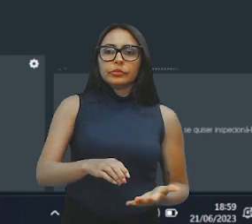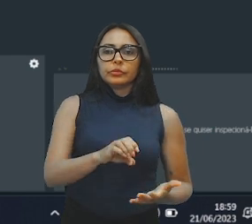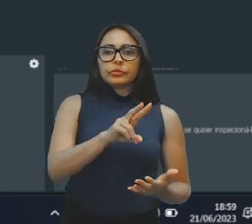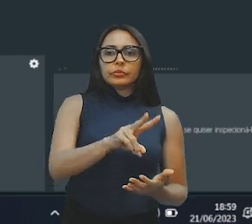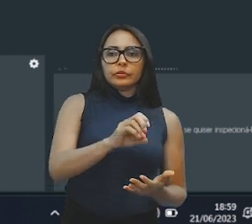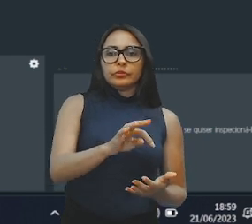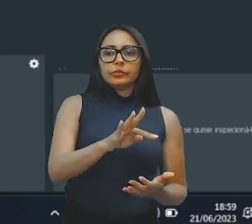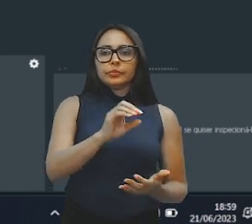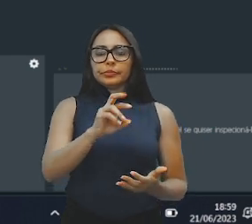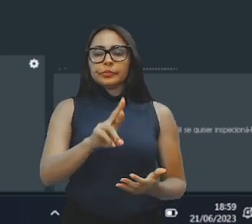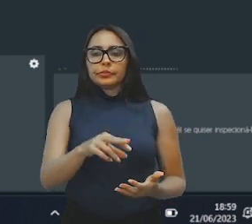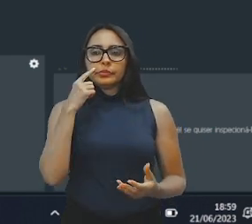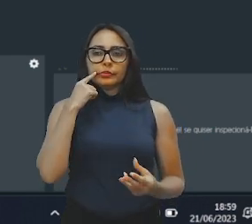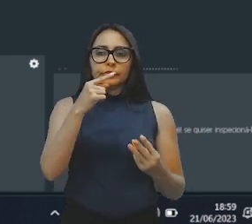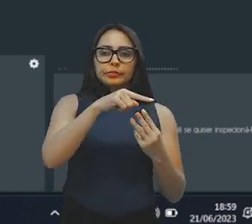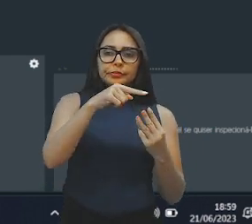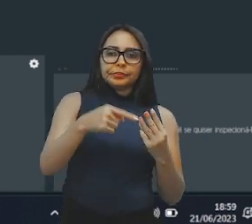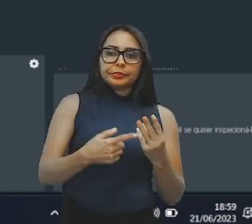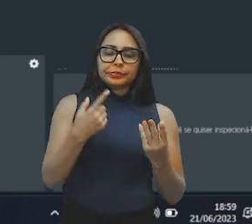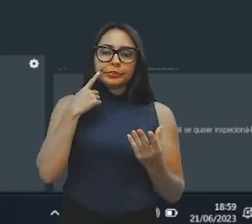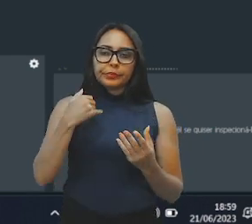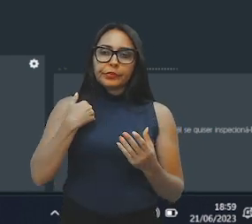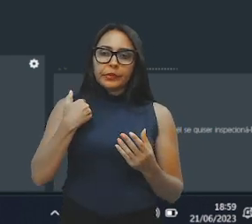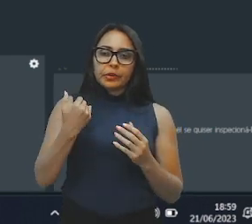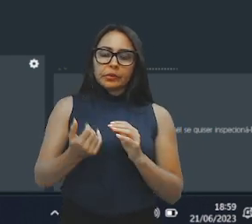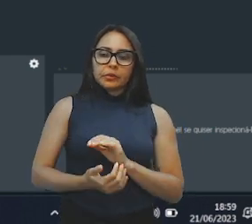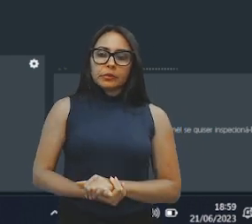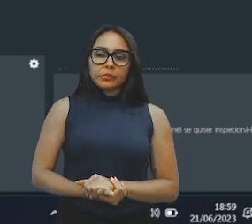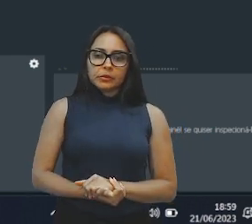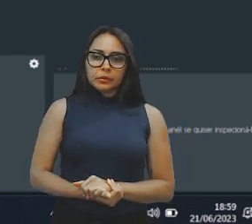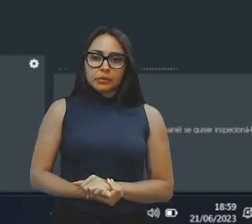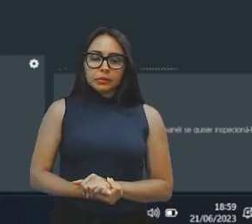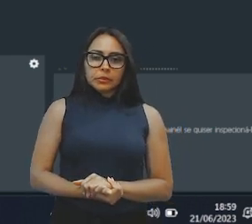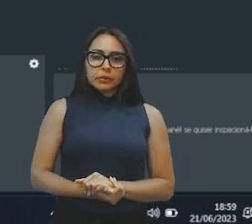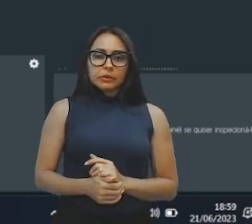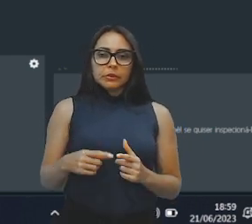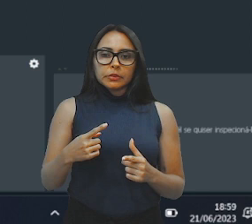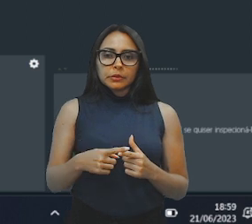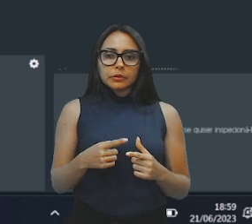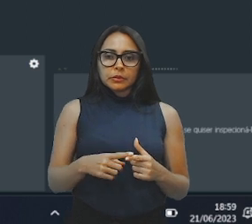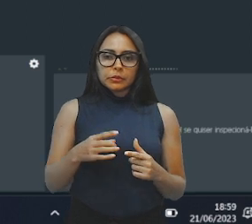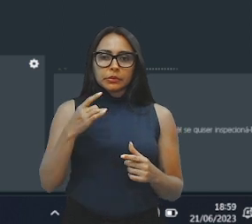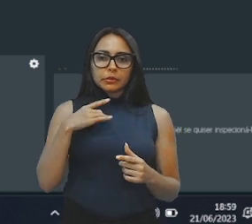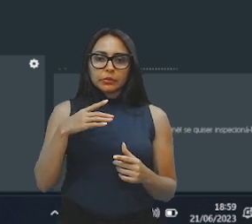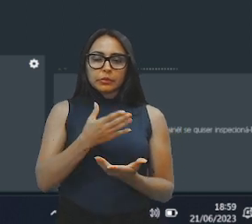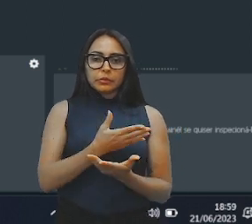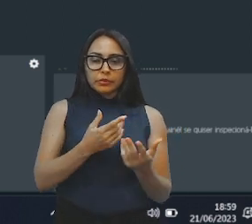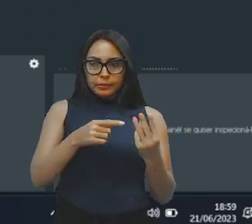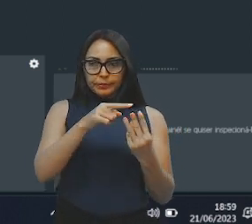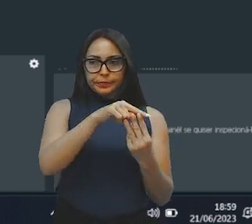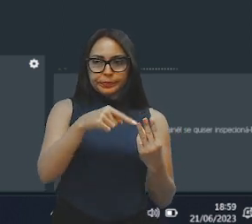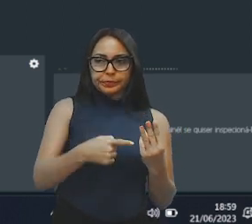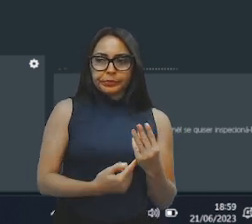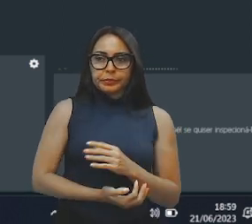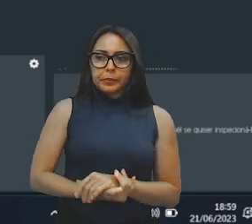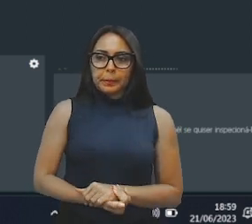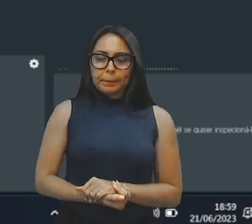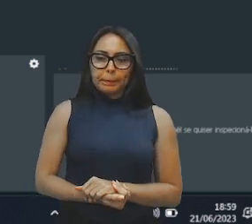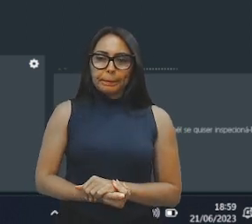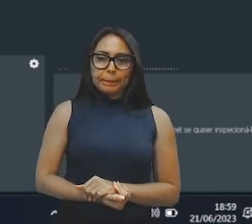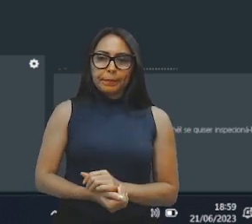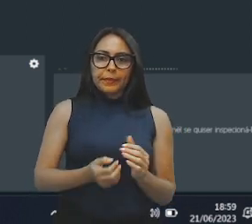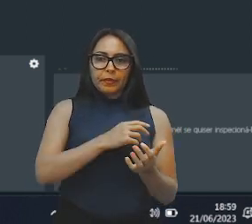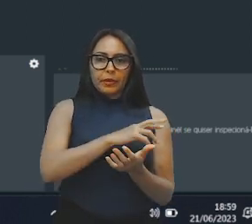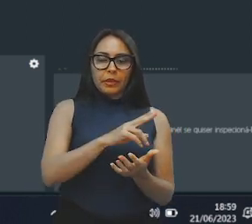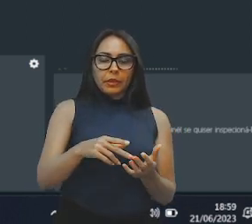posições, o vetor idade, porque eu só vou fazer para 3 alunos. Uma variável do tipo inteiro,